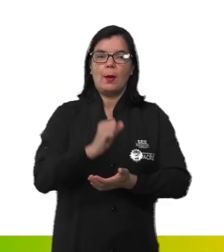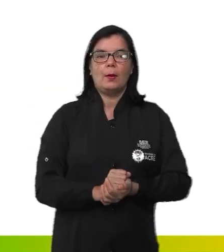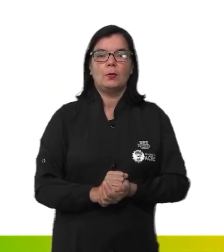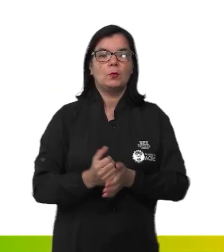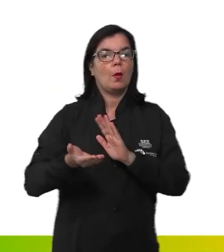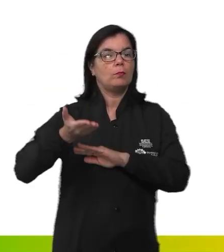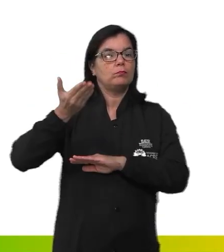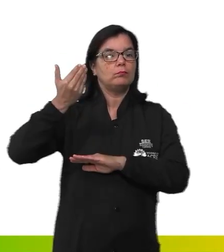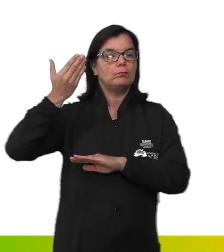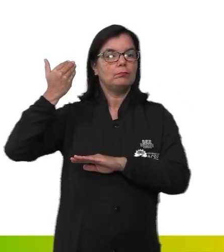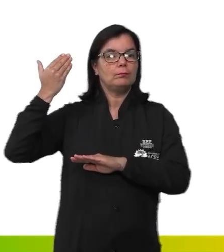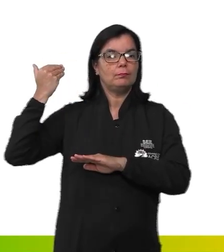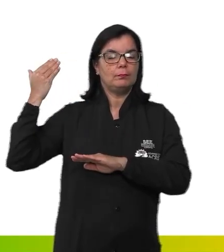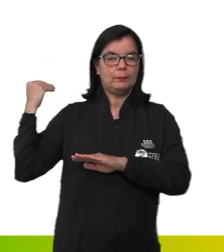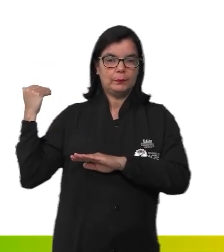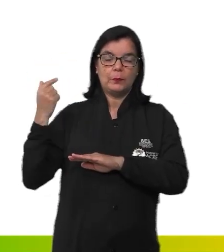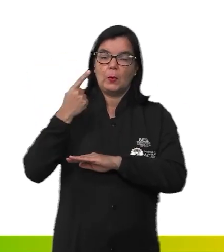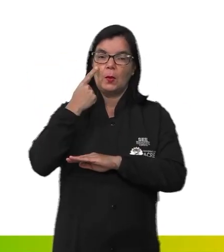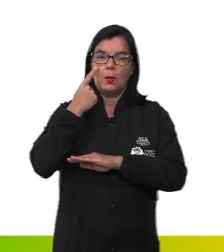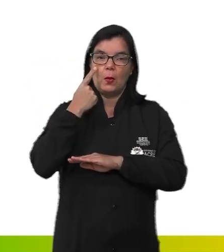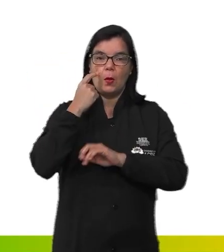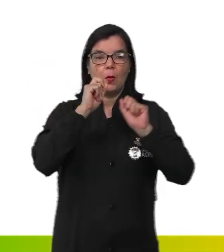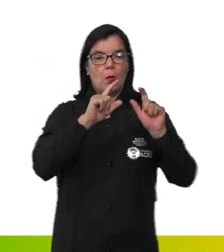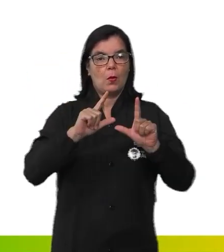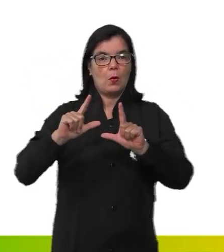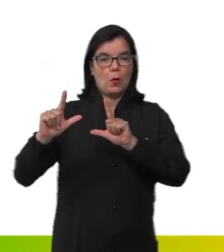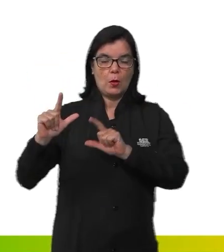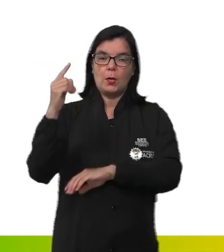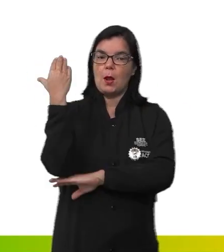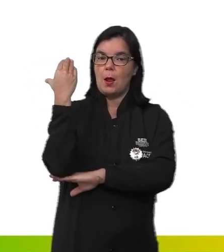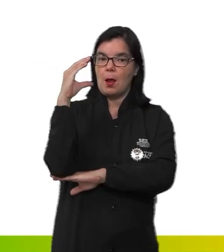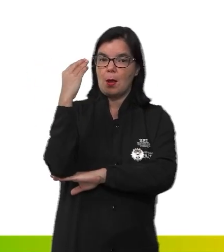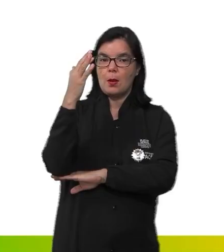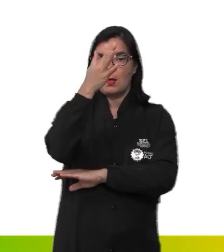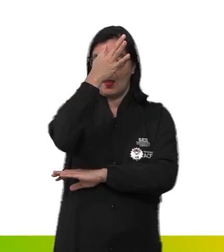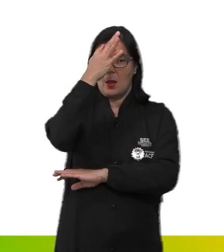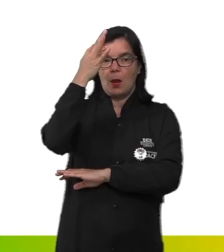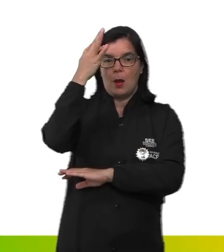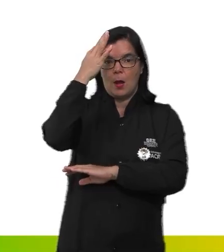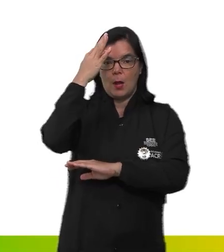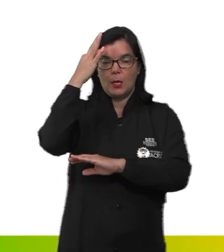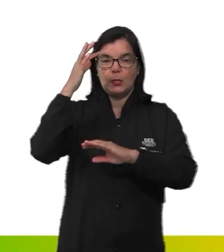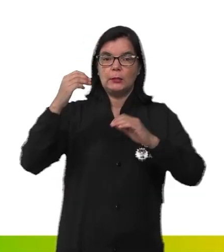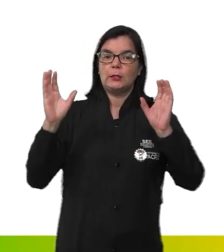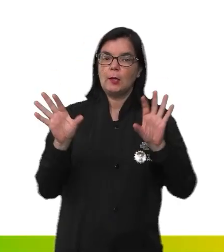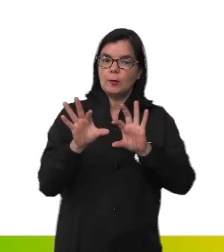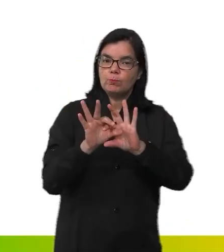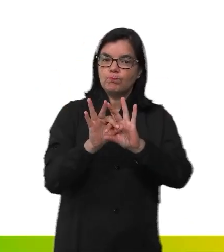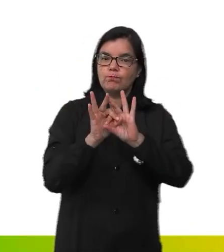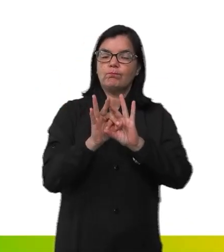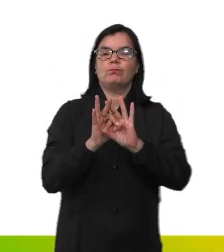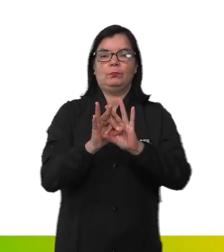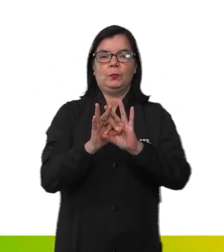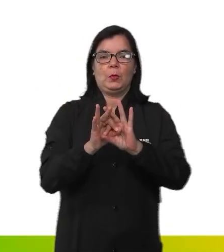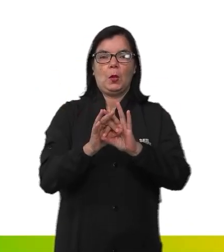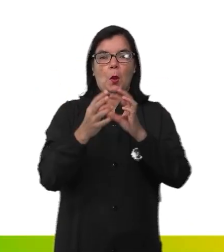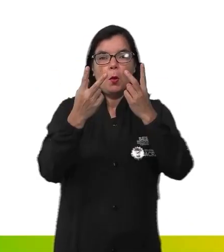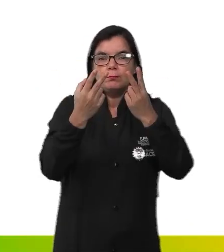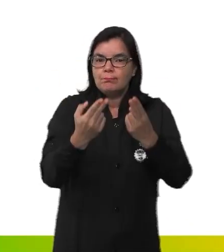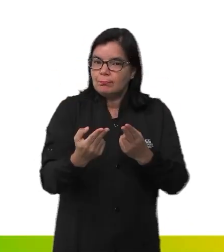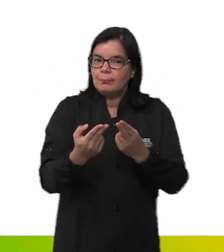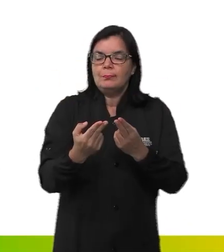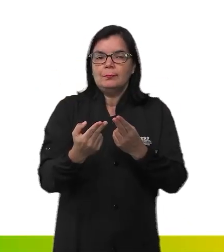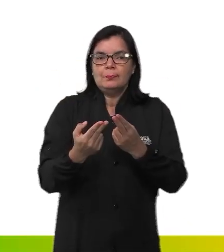pela antiguidade. Olha só, a ciência e a filosofia eram inseparáveis. Naquela época era quase a mesma